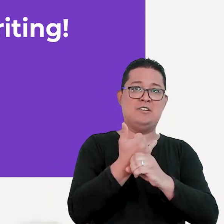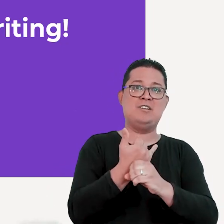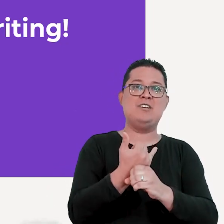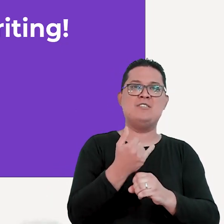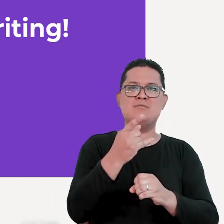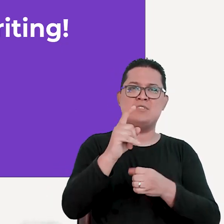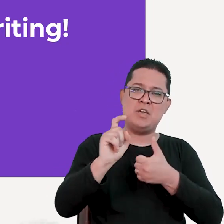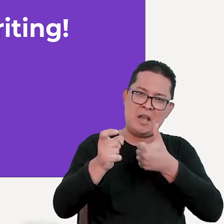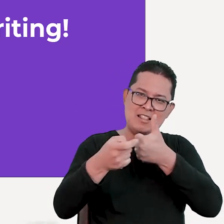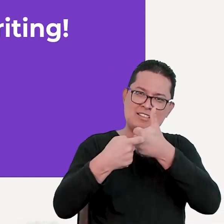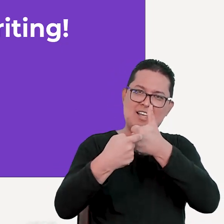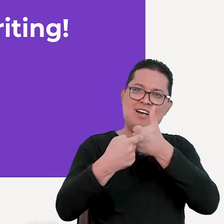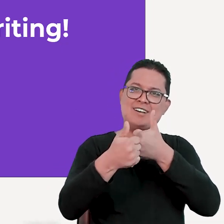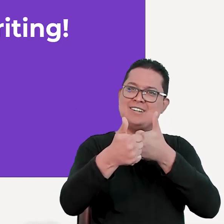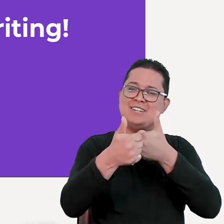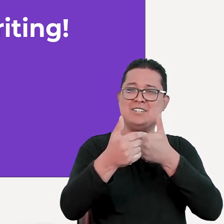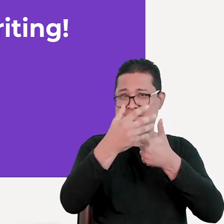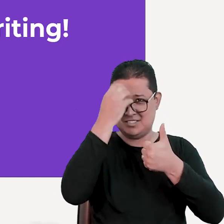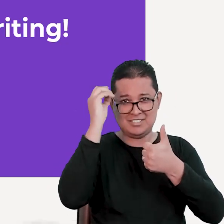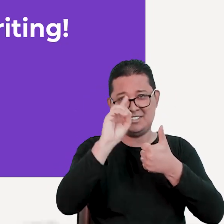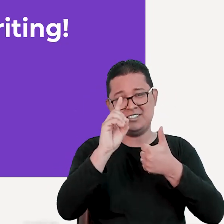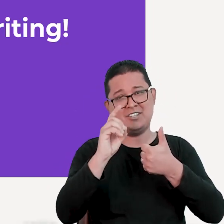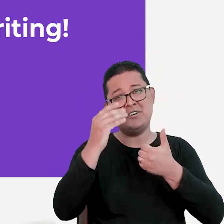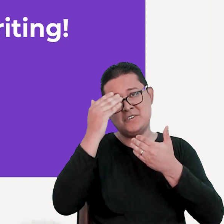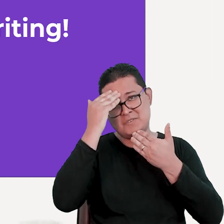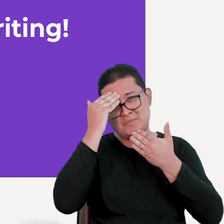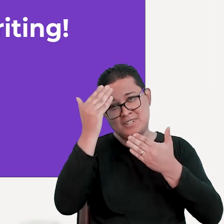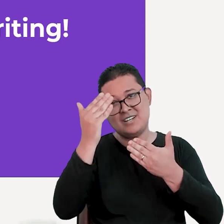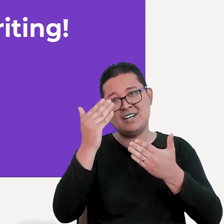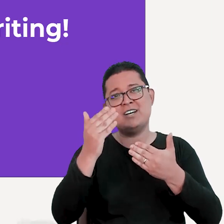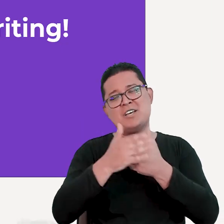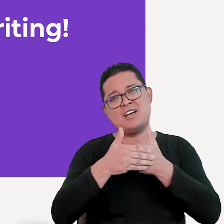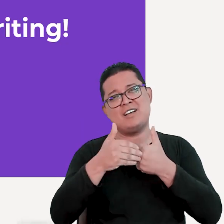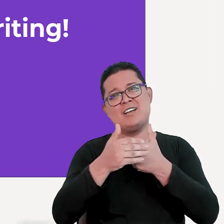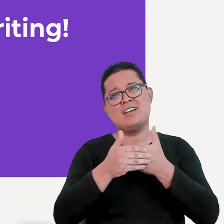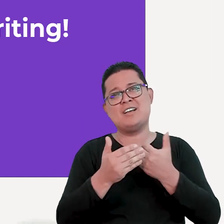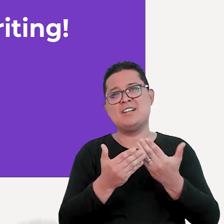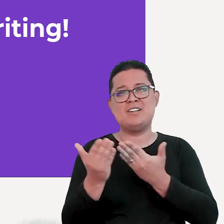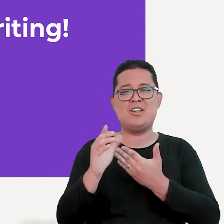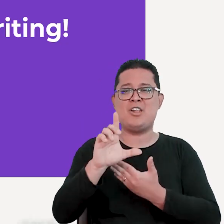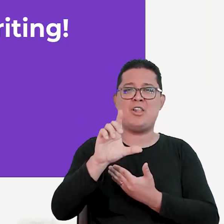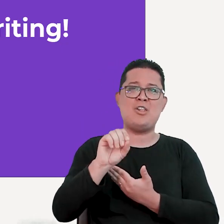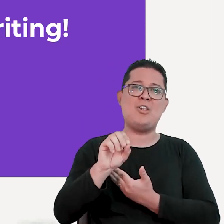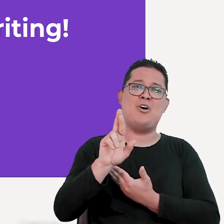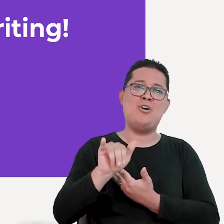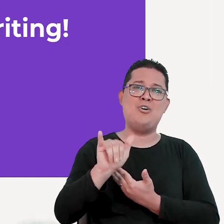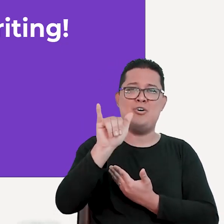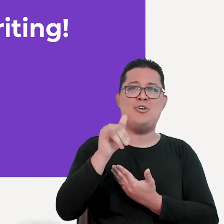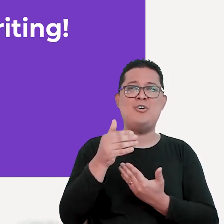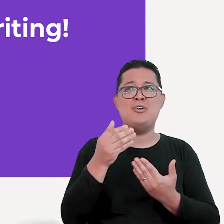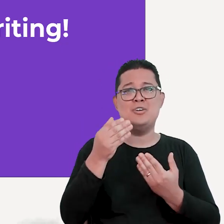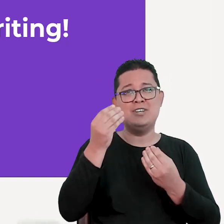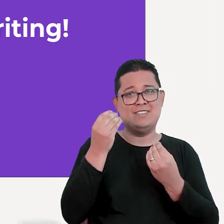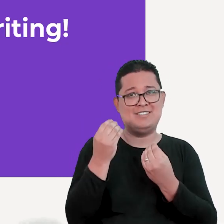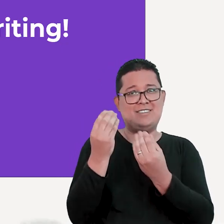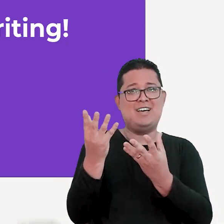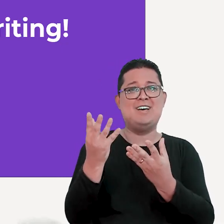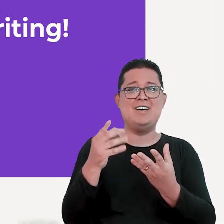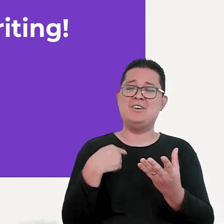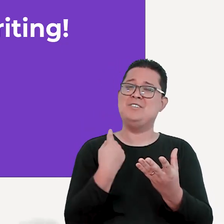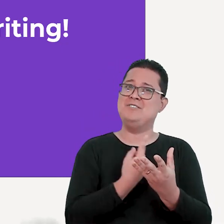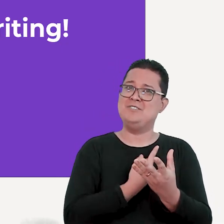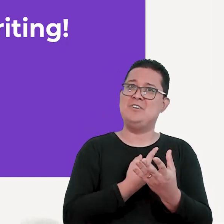aquele like maravilhoso aí para agradecer, mandar um carinho aí para nossa palestrante maravilhosa. A gente é muito fã da Loris,